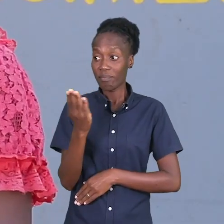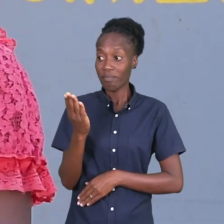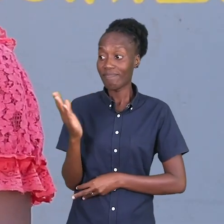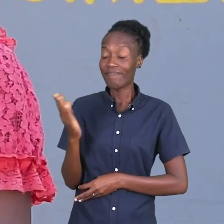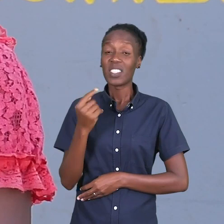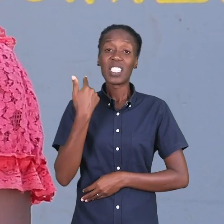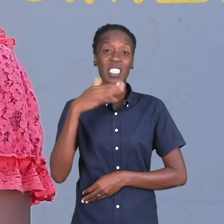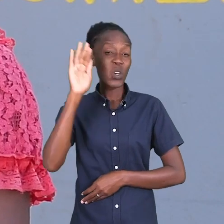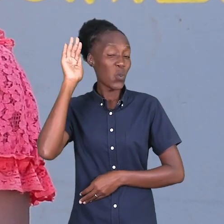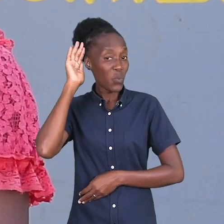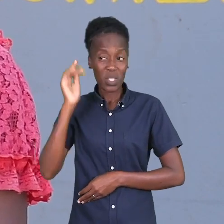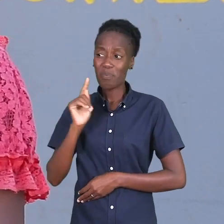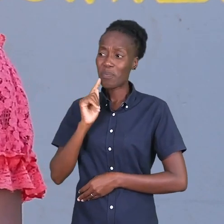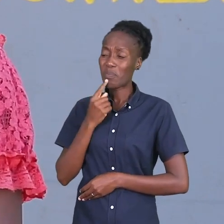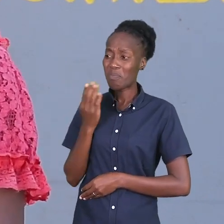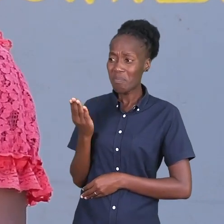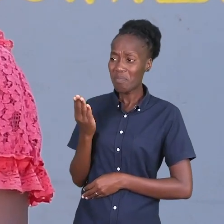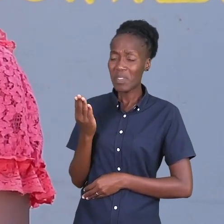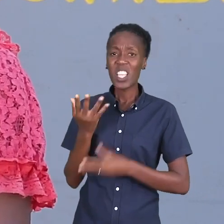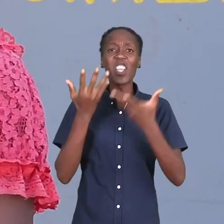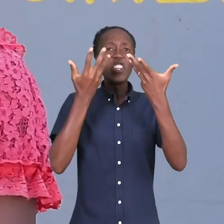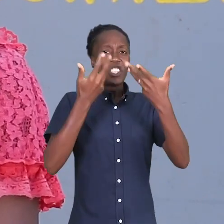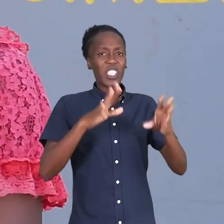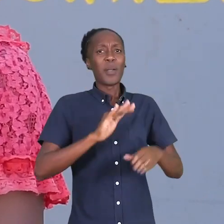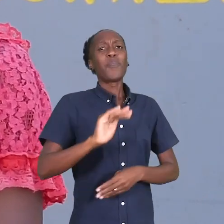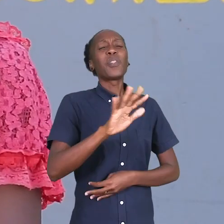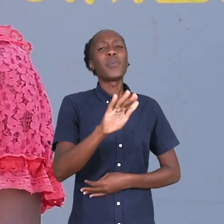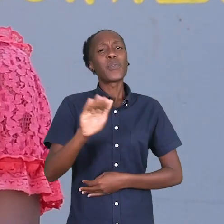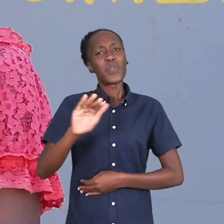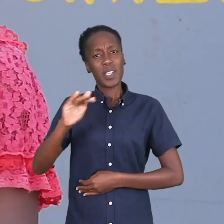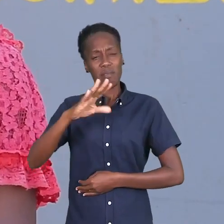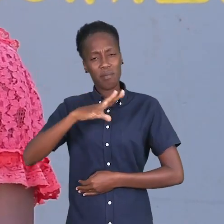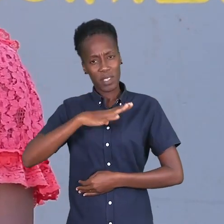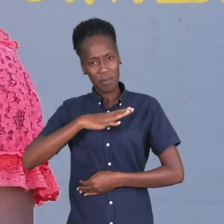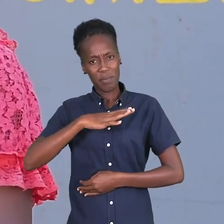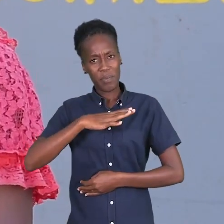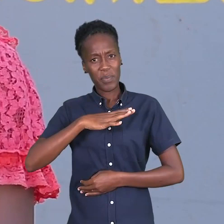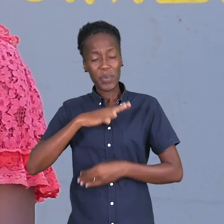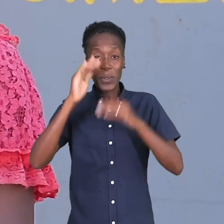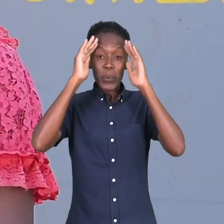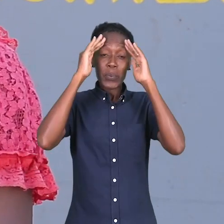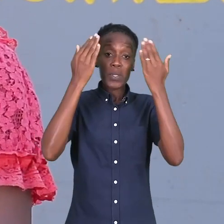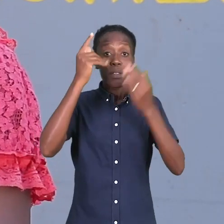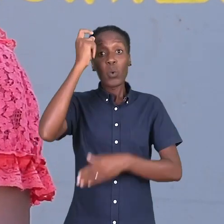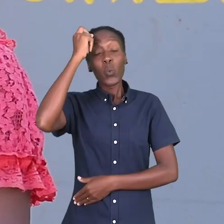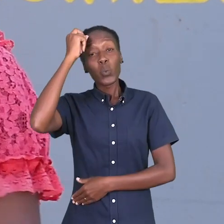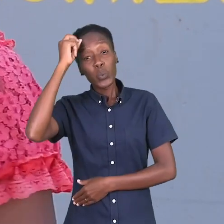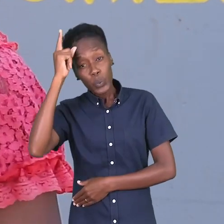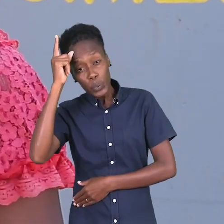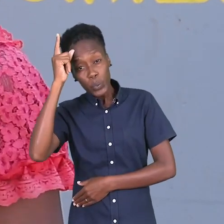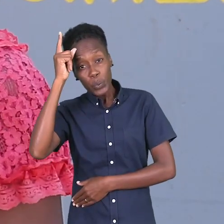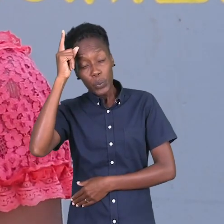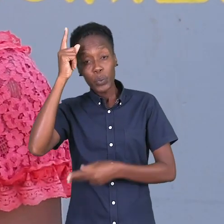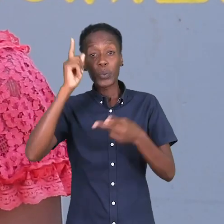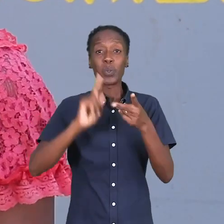ouviste esta fala algures por aí, né? Já. Na nossa sociedade, infelizmente, não sei se é a